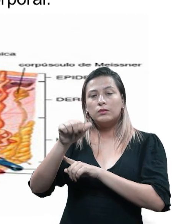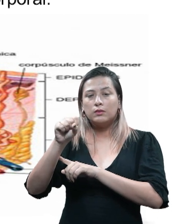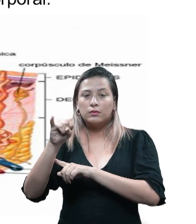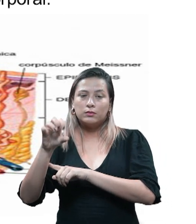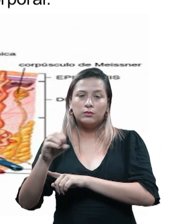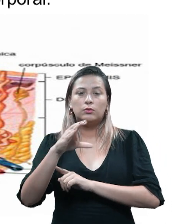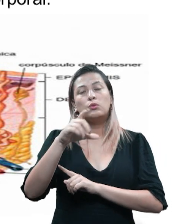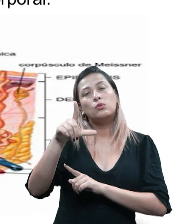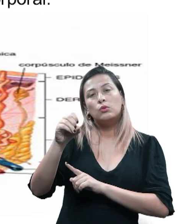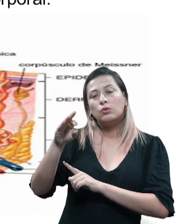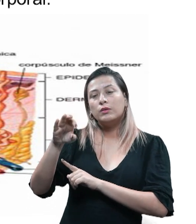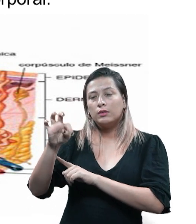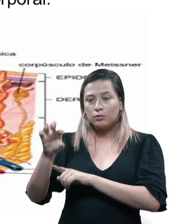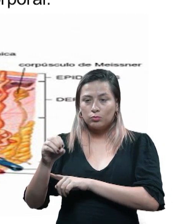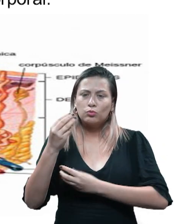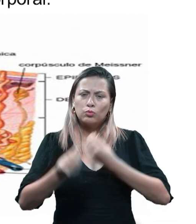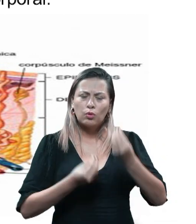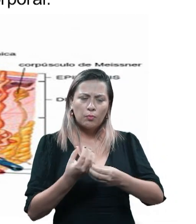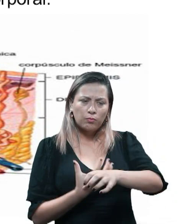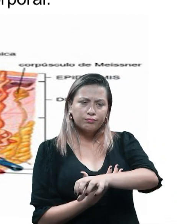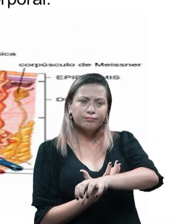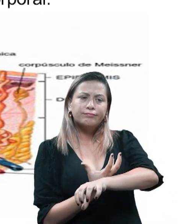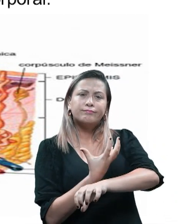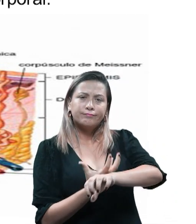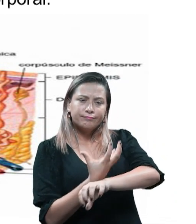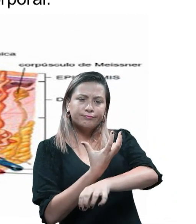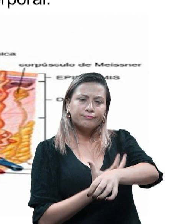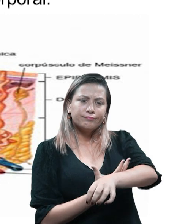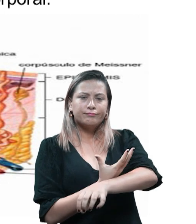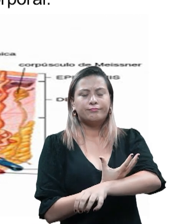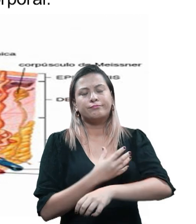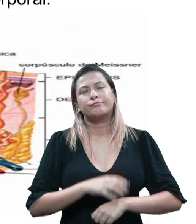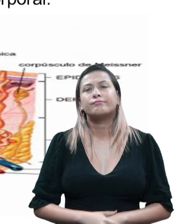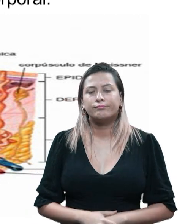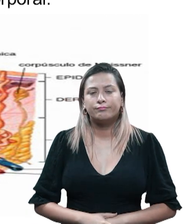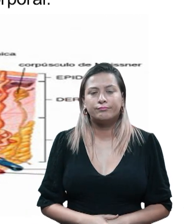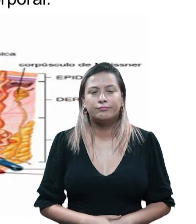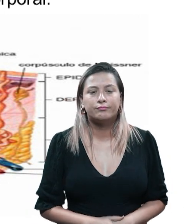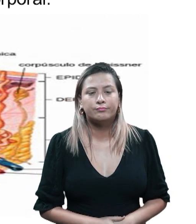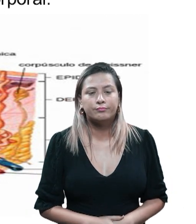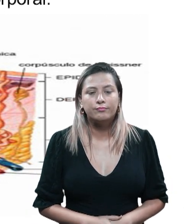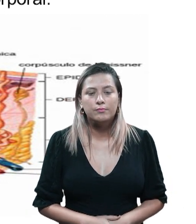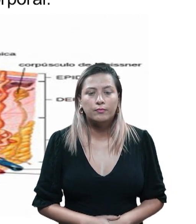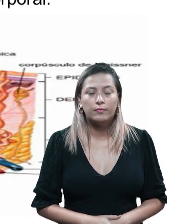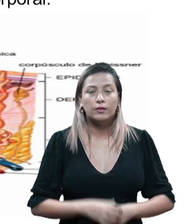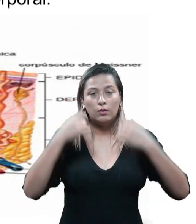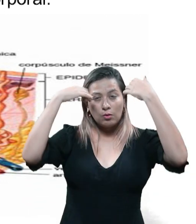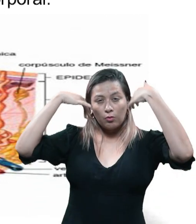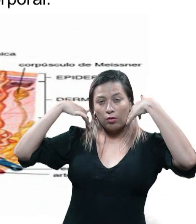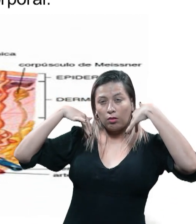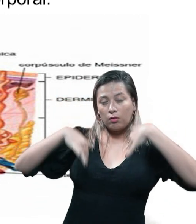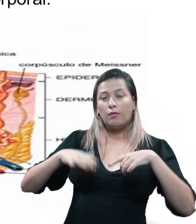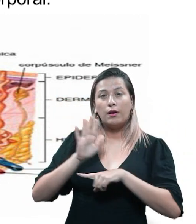elementos. Através de poros, elas são colocadas na superfície da pele. O suor ajuda